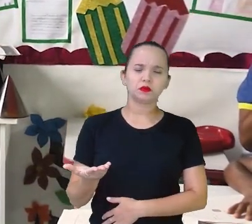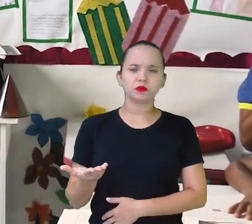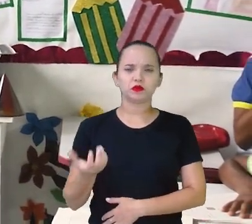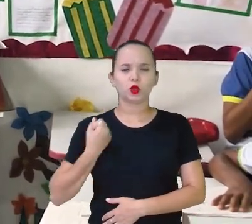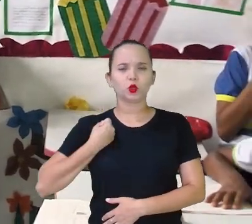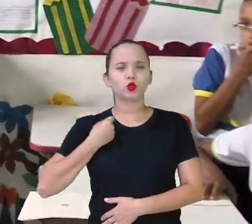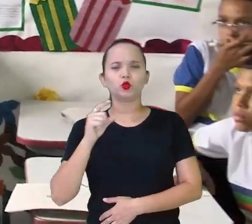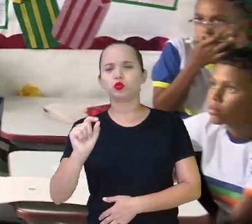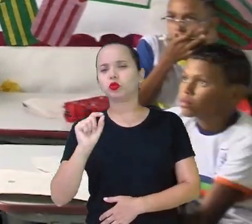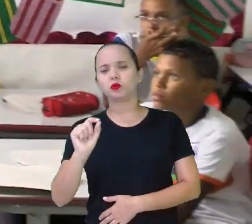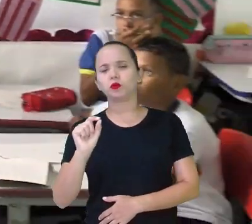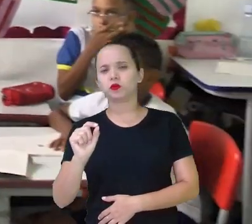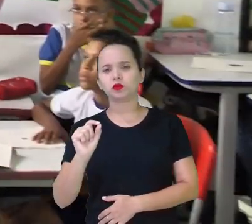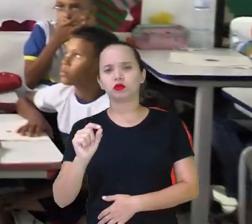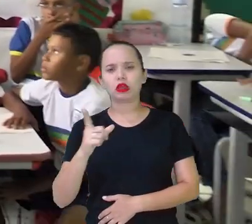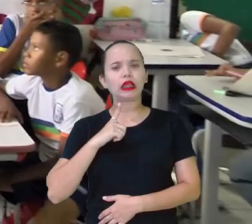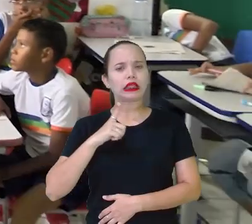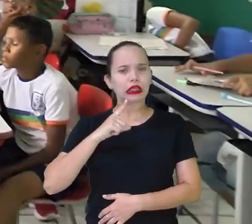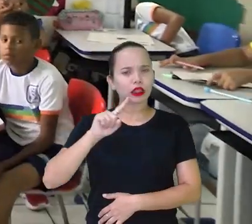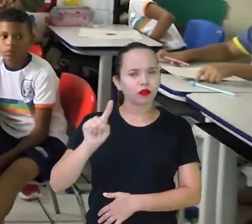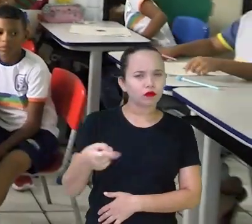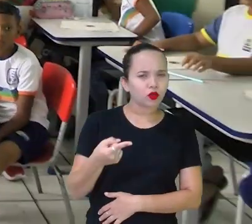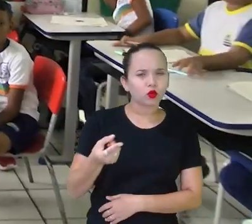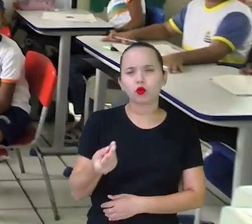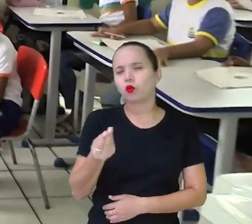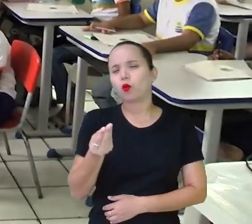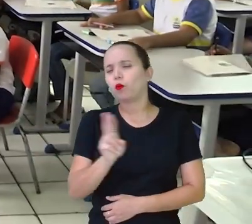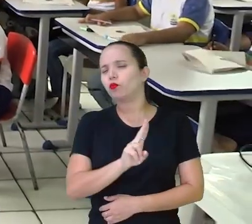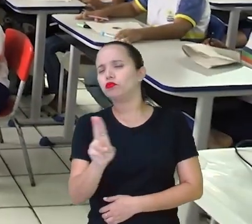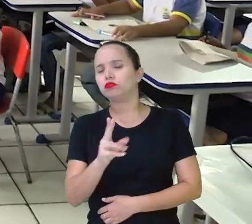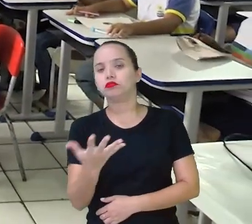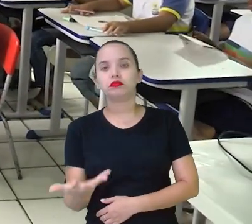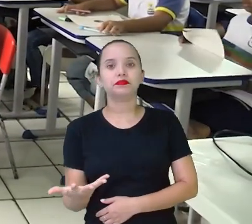Número o quê que a gente chama que tem vírgula? Que número é esse?